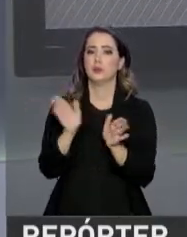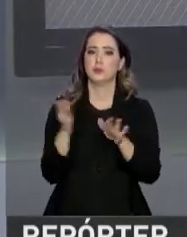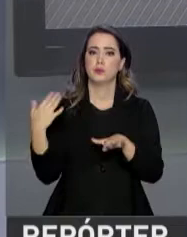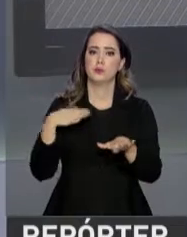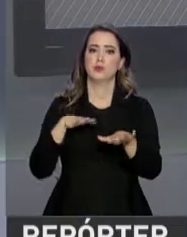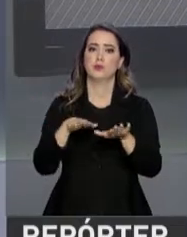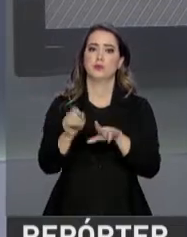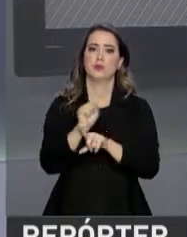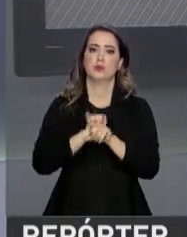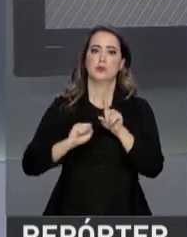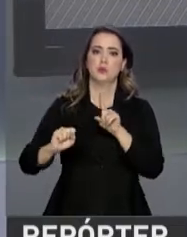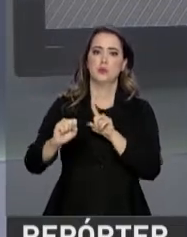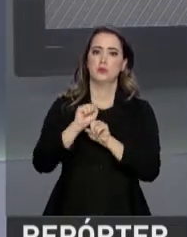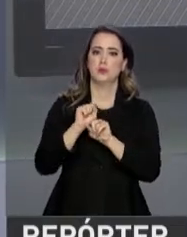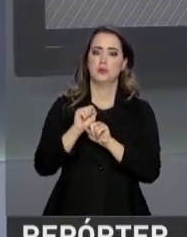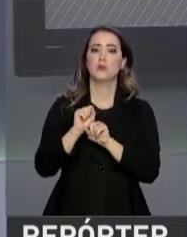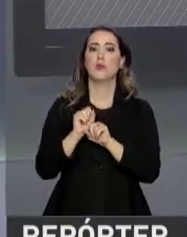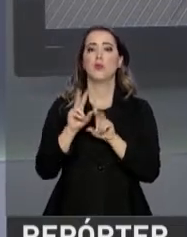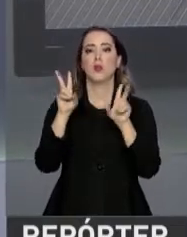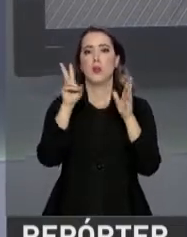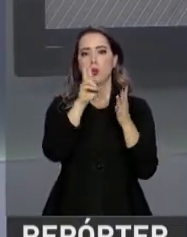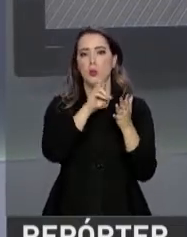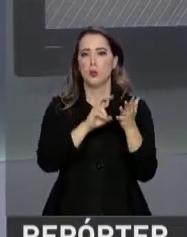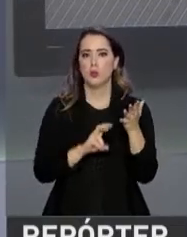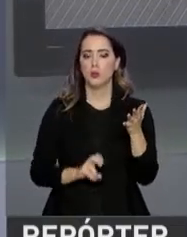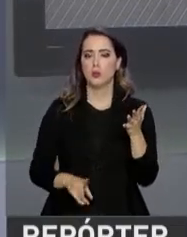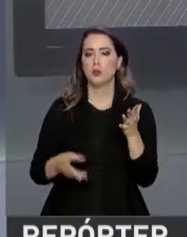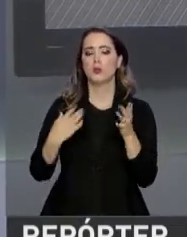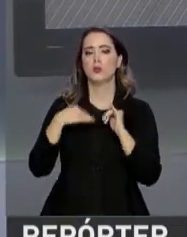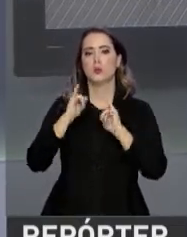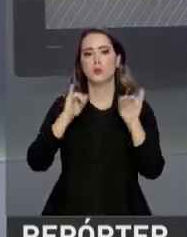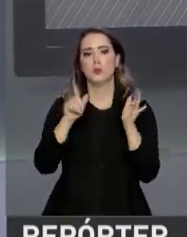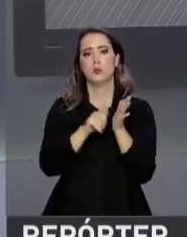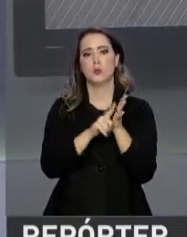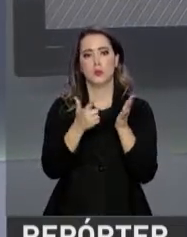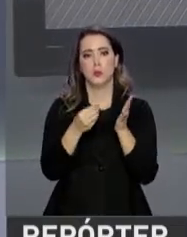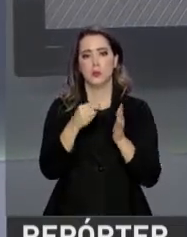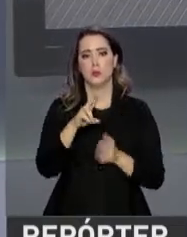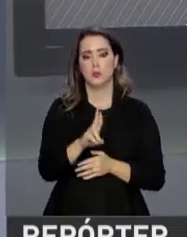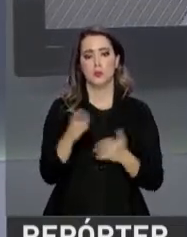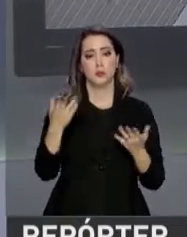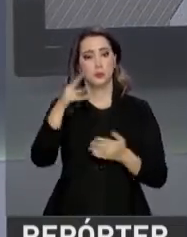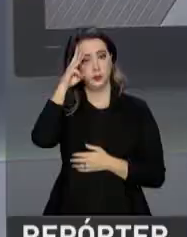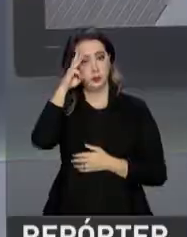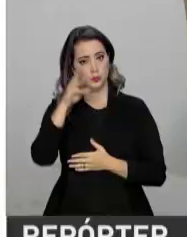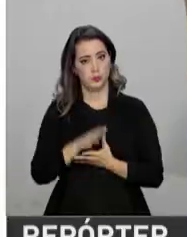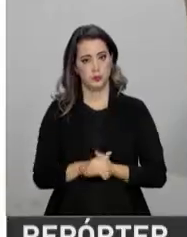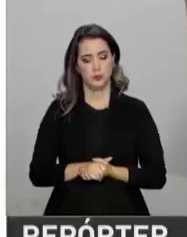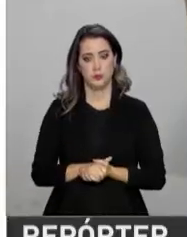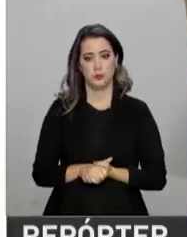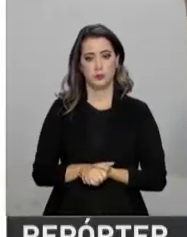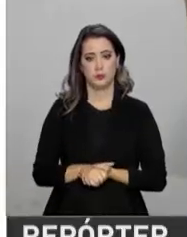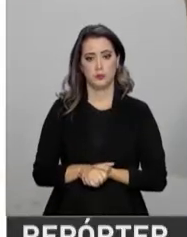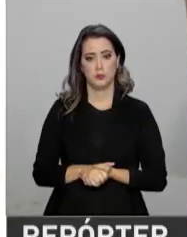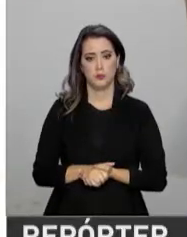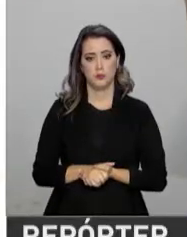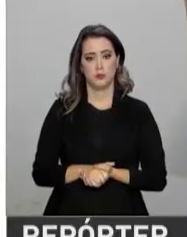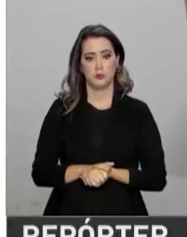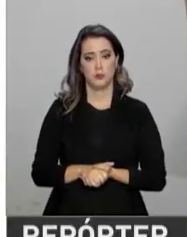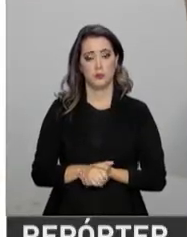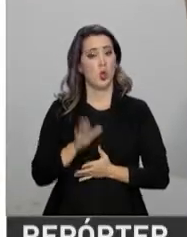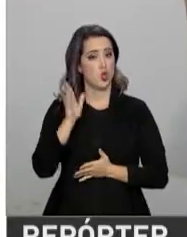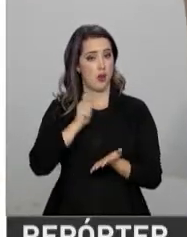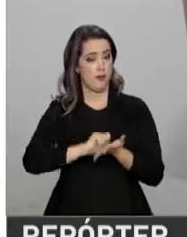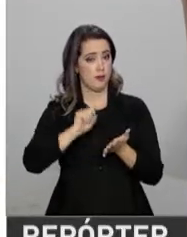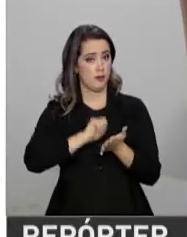e inclusão social o texto será publicado no diário oficial nesta terça feira acabei de